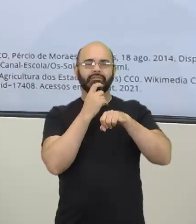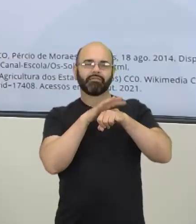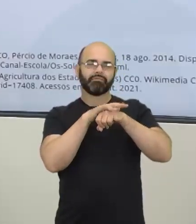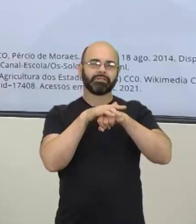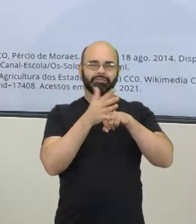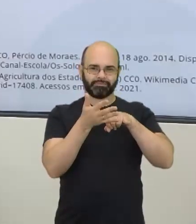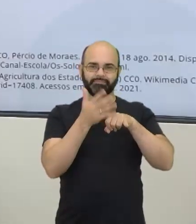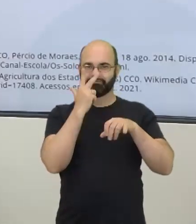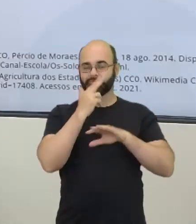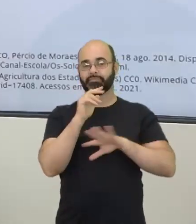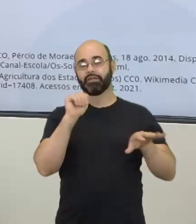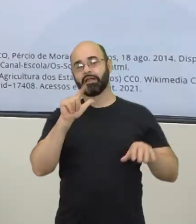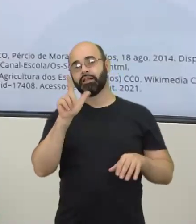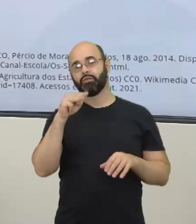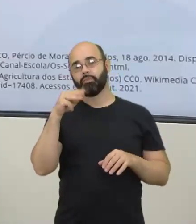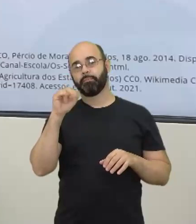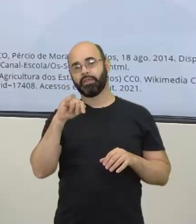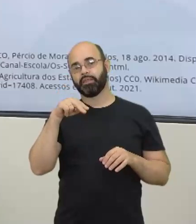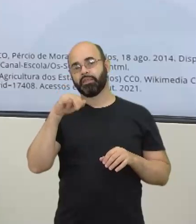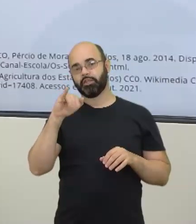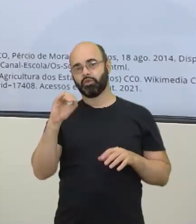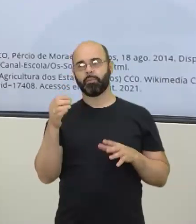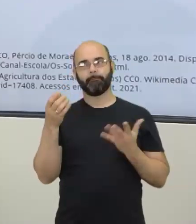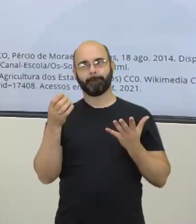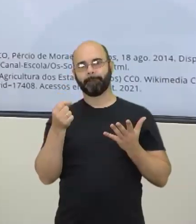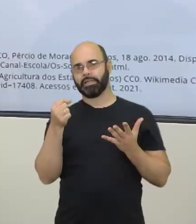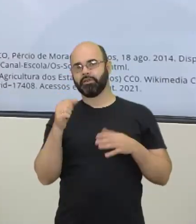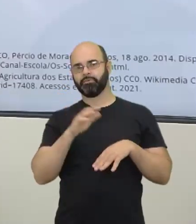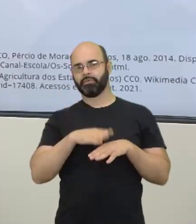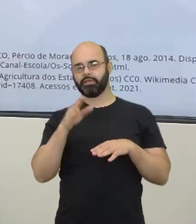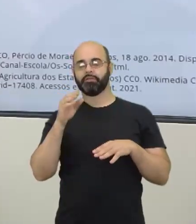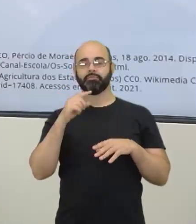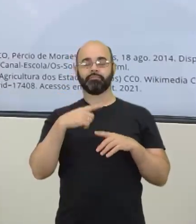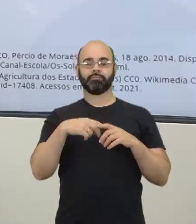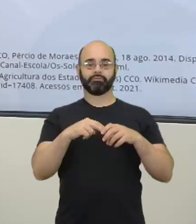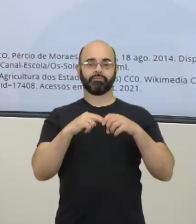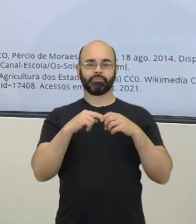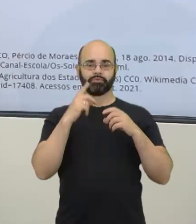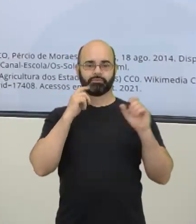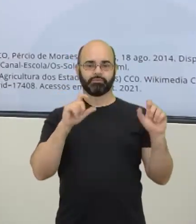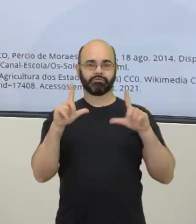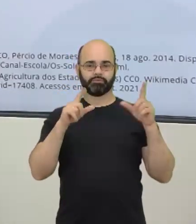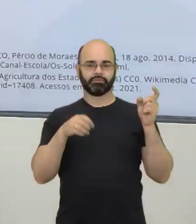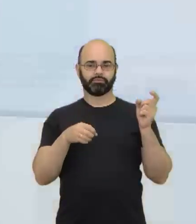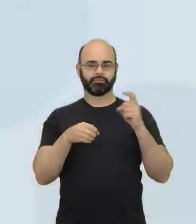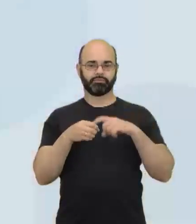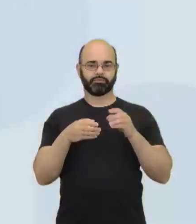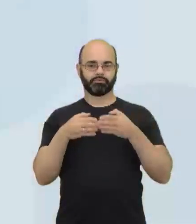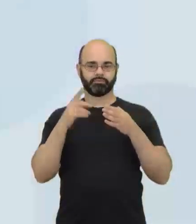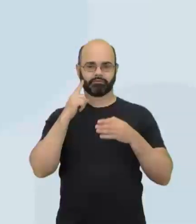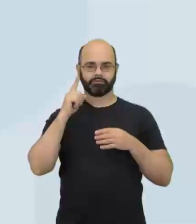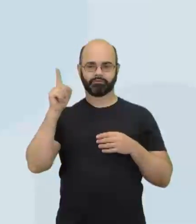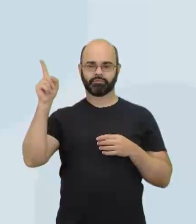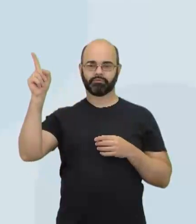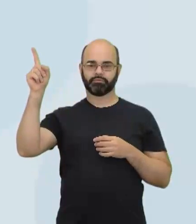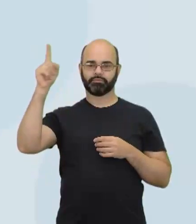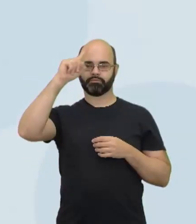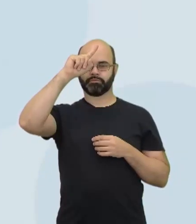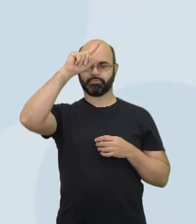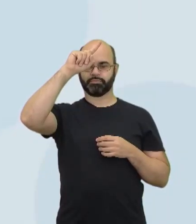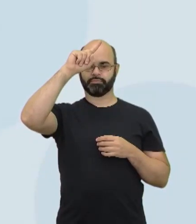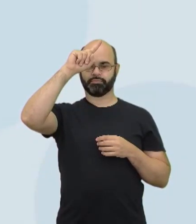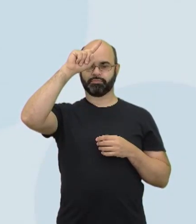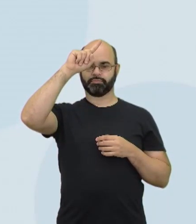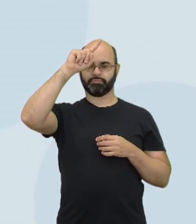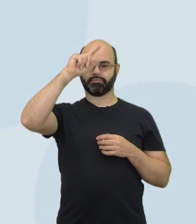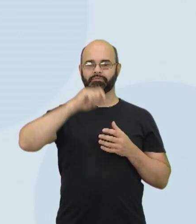uma coloração mais esbranquiçada, então por isso que quando a gente vê lá o solo, pode colocar na tela por gentileza, no horizonte B, a gente não